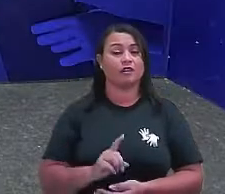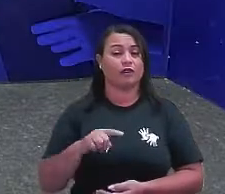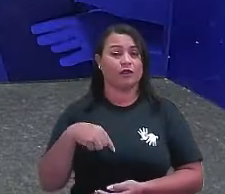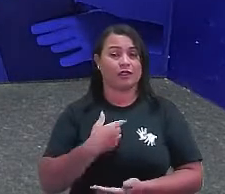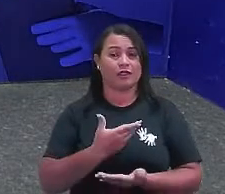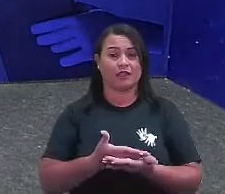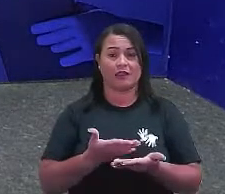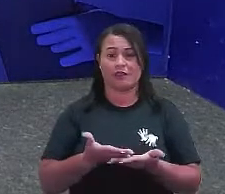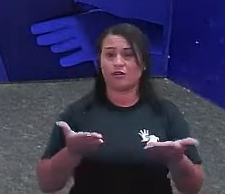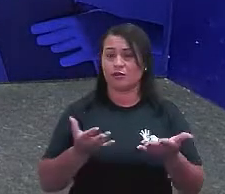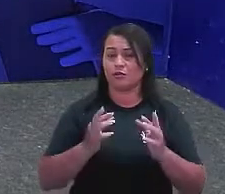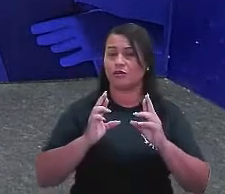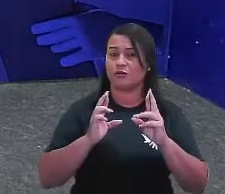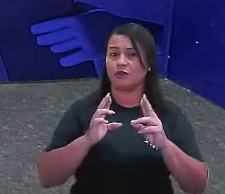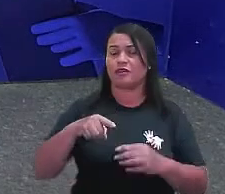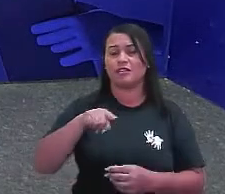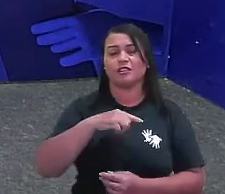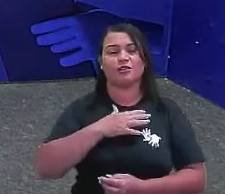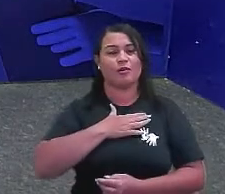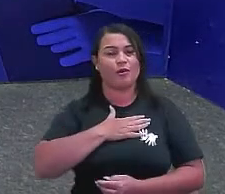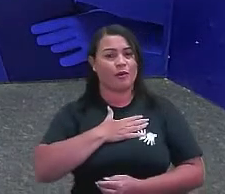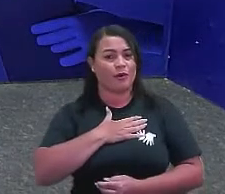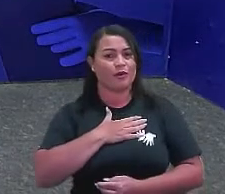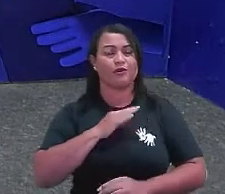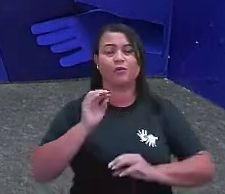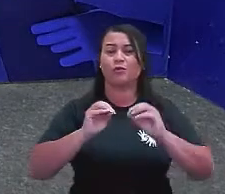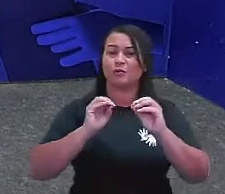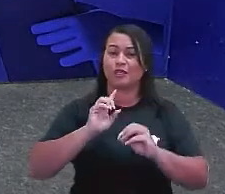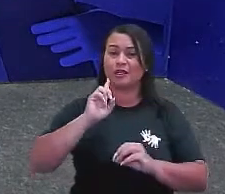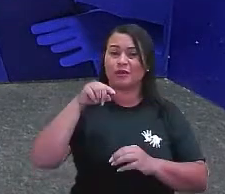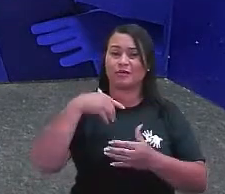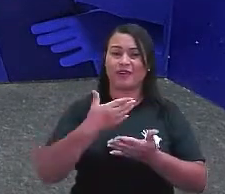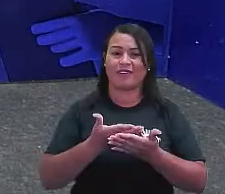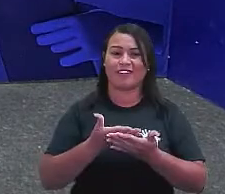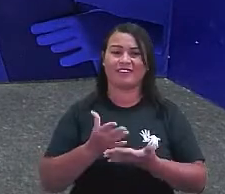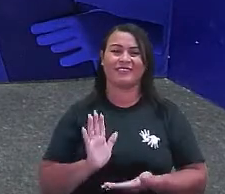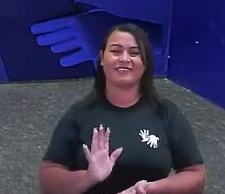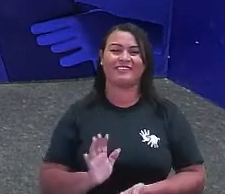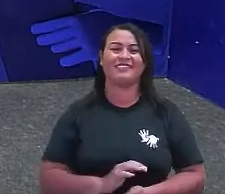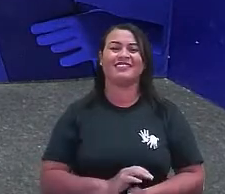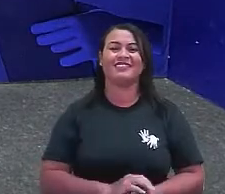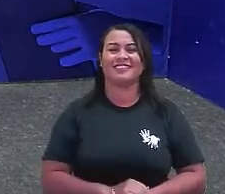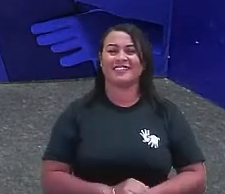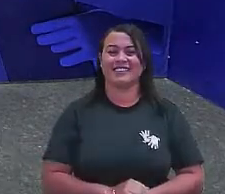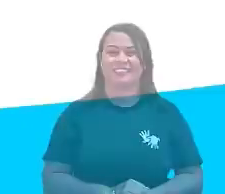nossa aula de hoje. Eu espero que você tenha gostado. Um beijo e até a próxima aula.